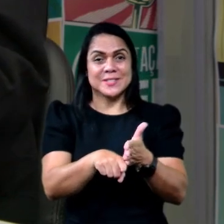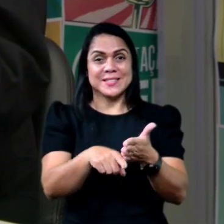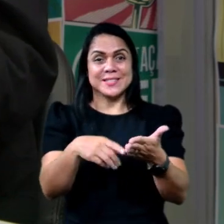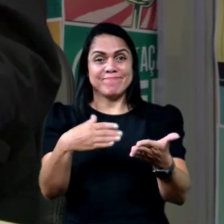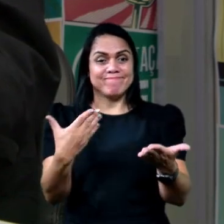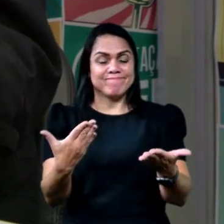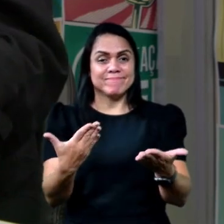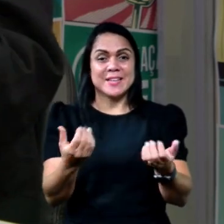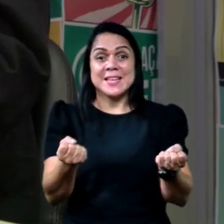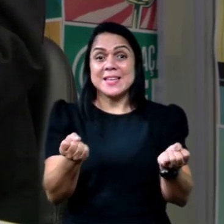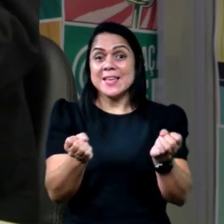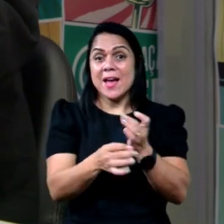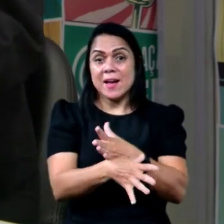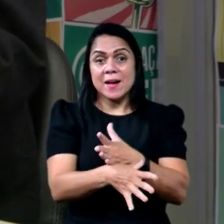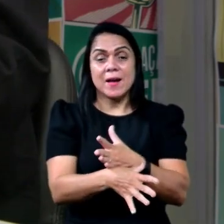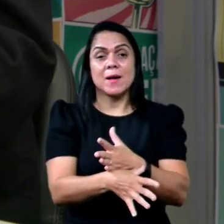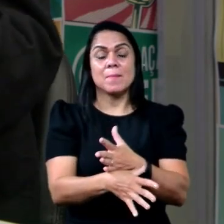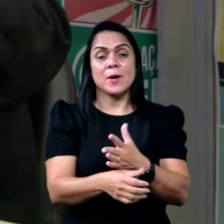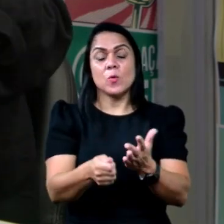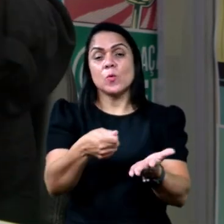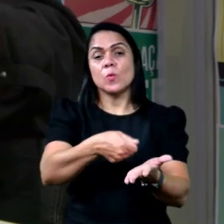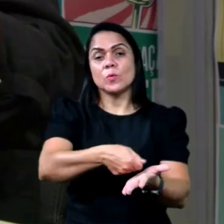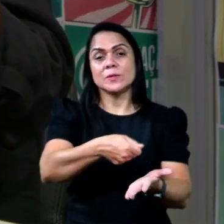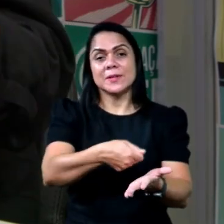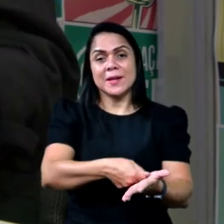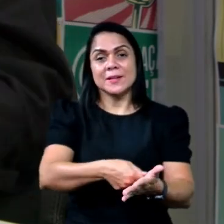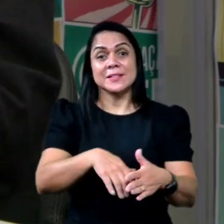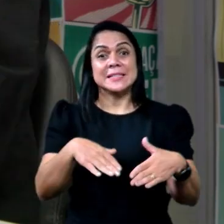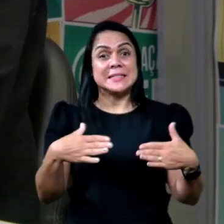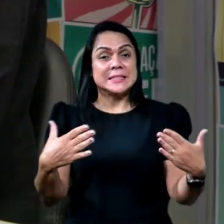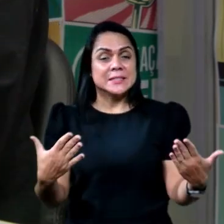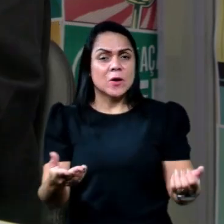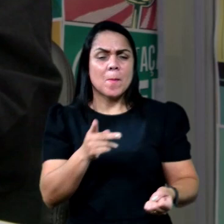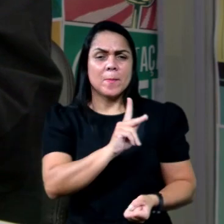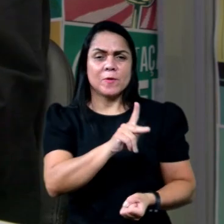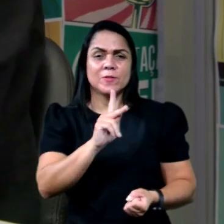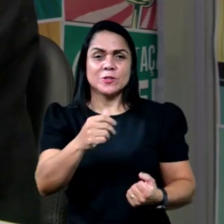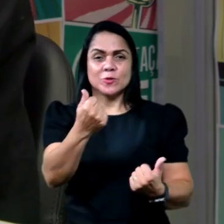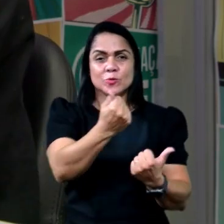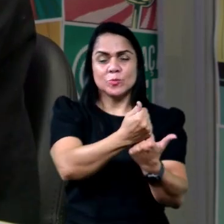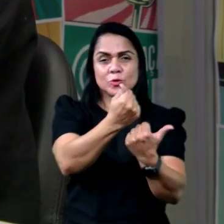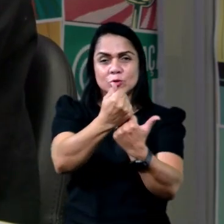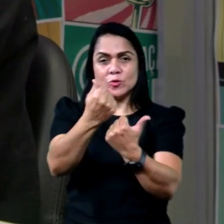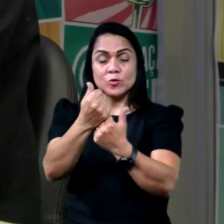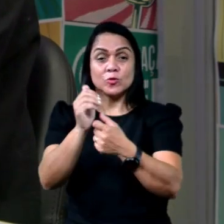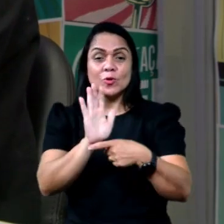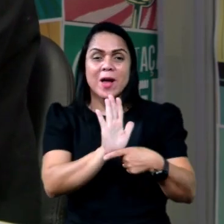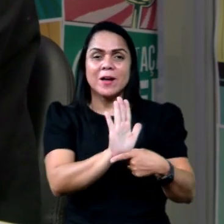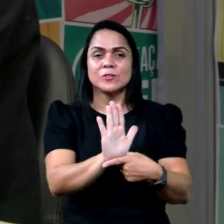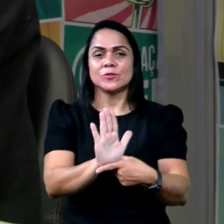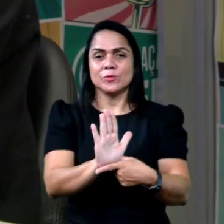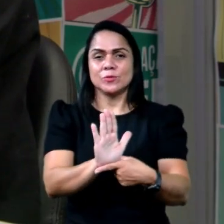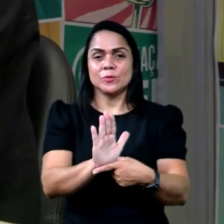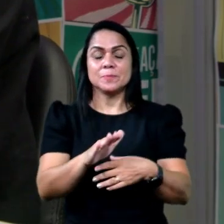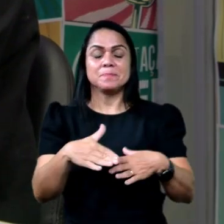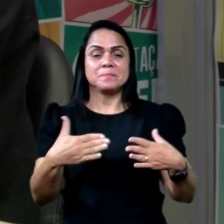são docentes que ainda frequentam o nosso campus para dar prosseguimento a projetos que a gente criou juntos. Então, Flores em Você